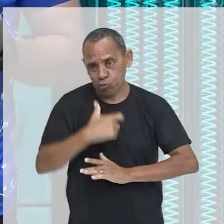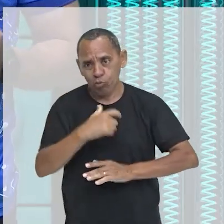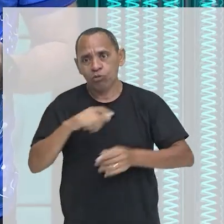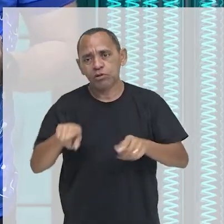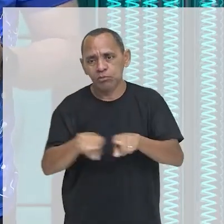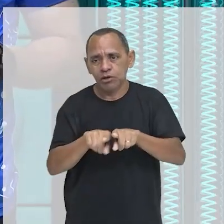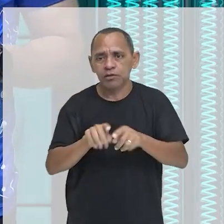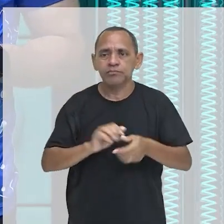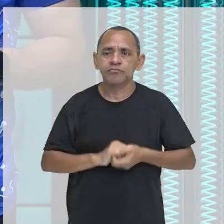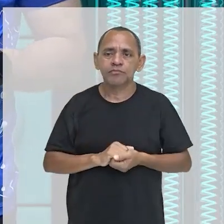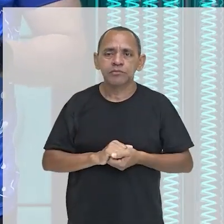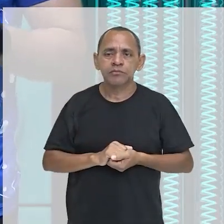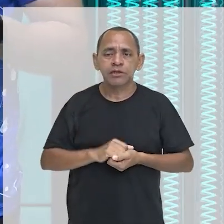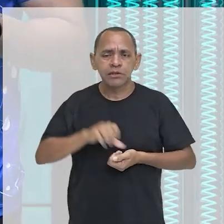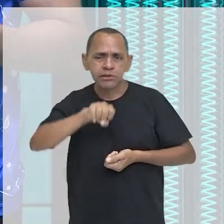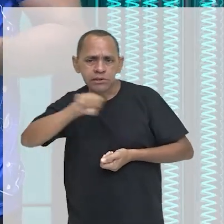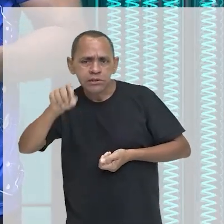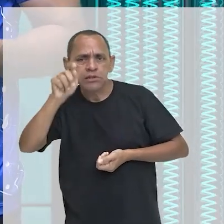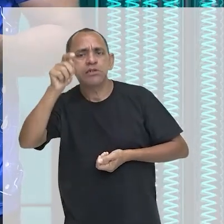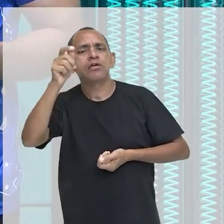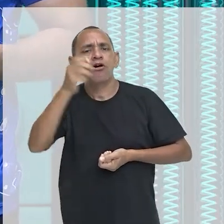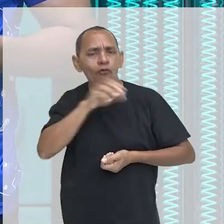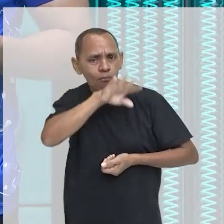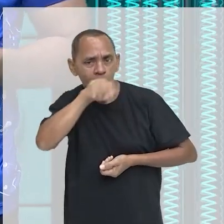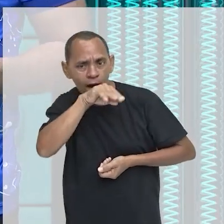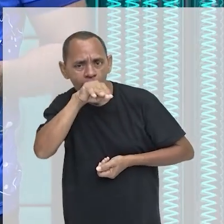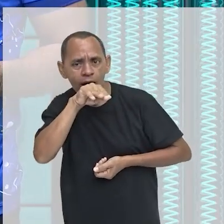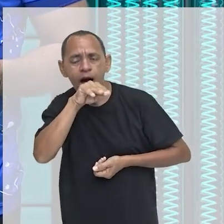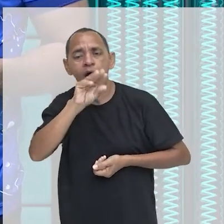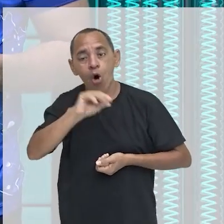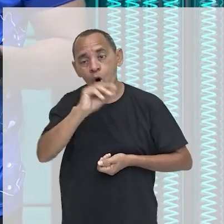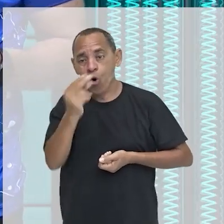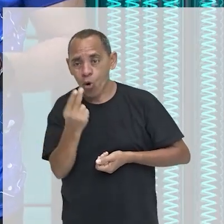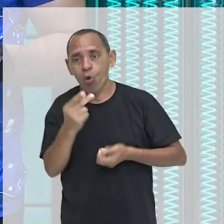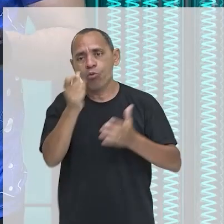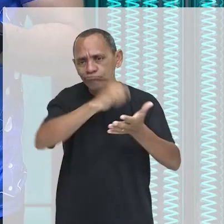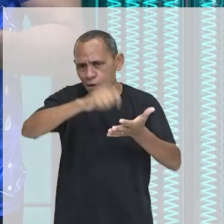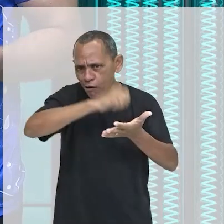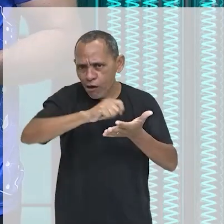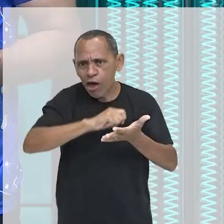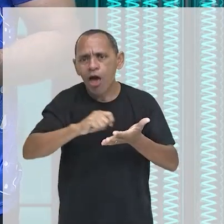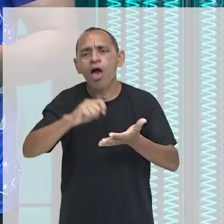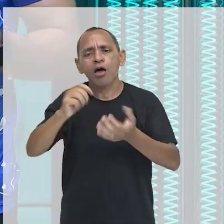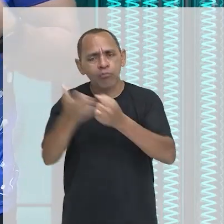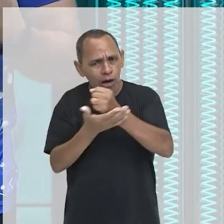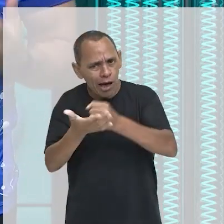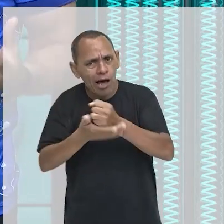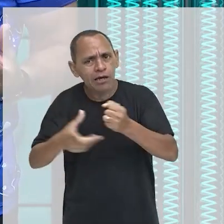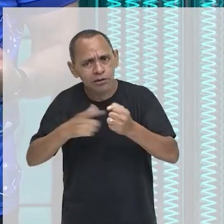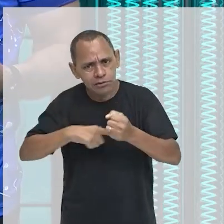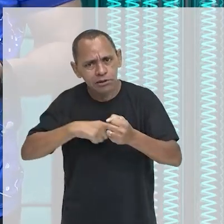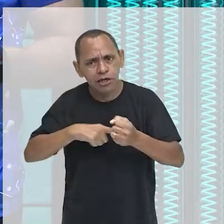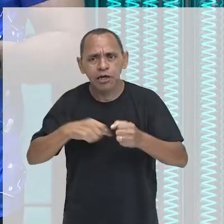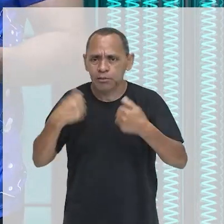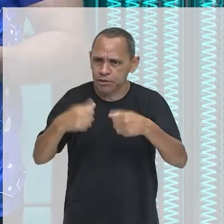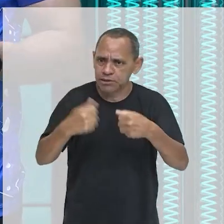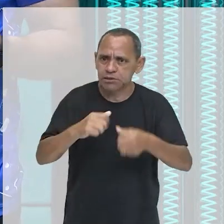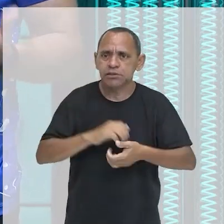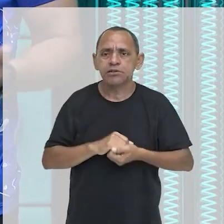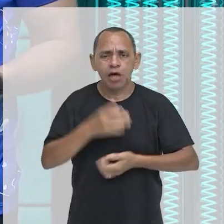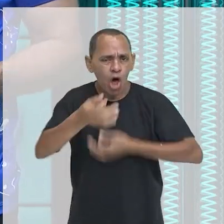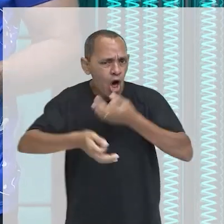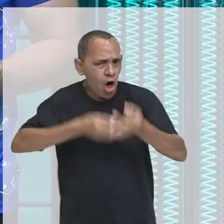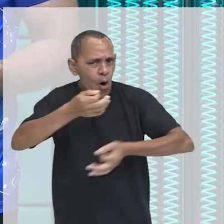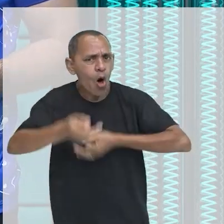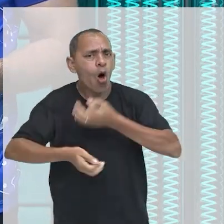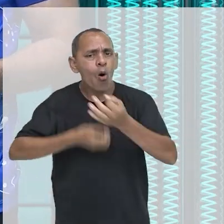a gente fala ou escreve, a gente deve estar sempre pautado sobre alguns aspectos para que o nosso argumento ele